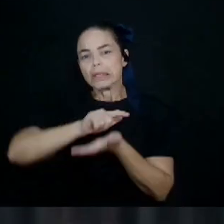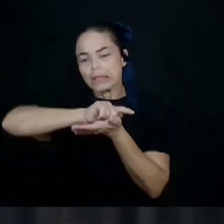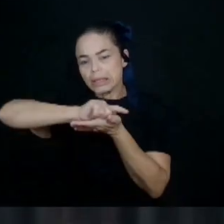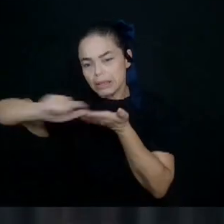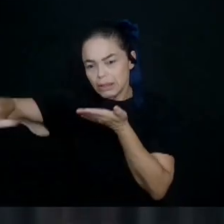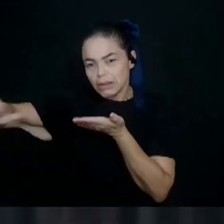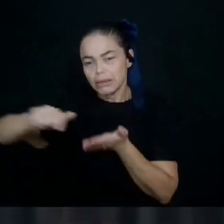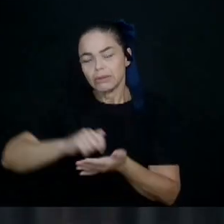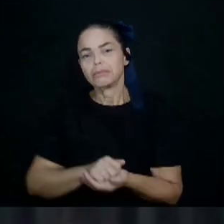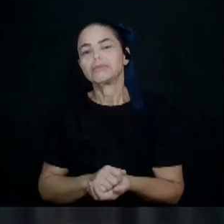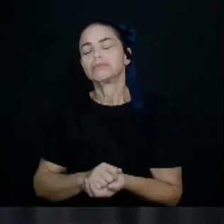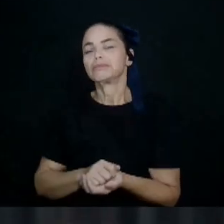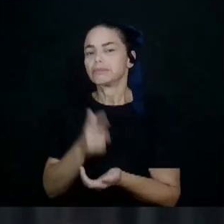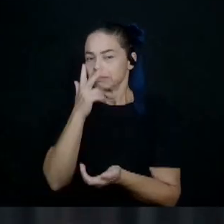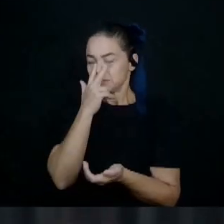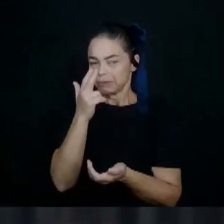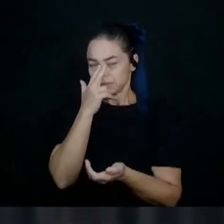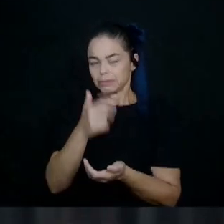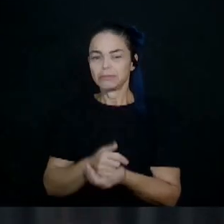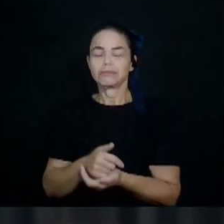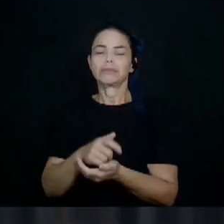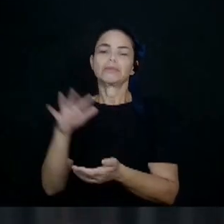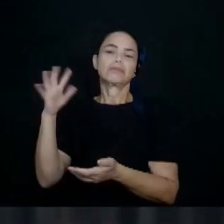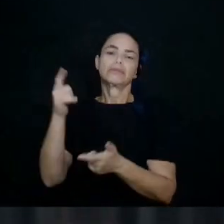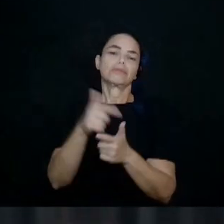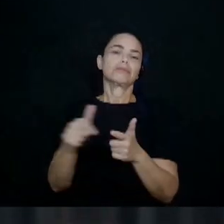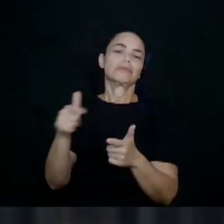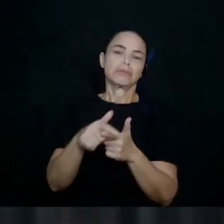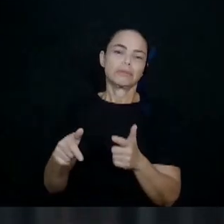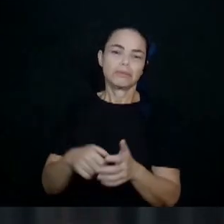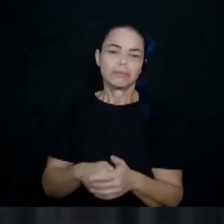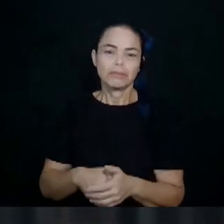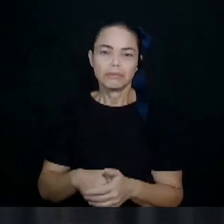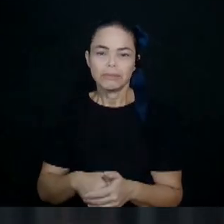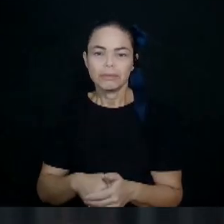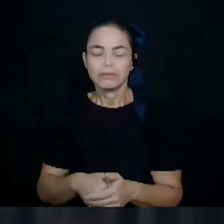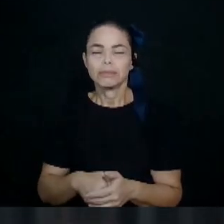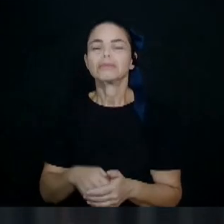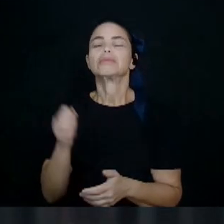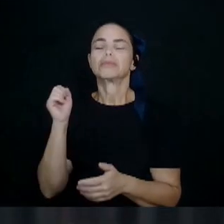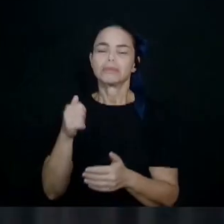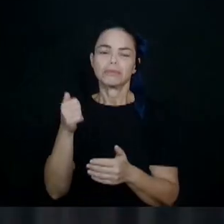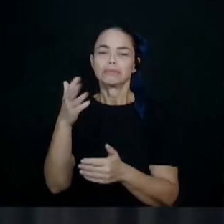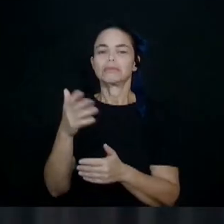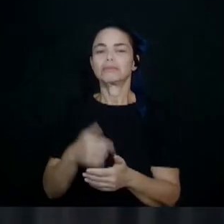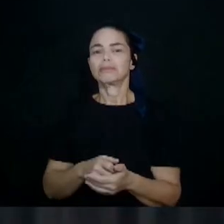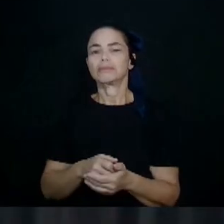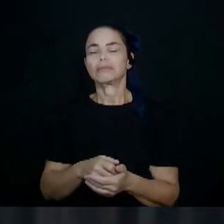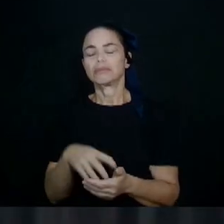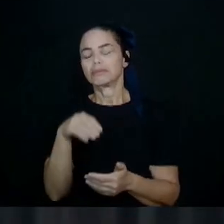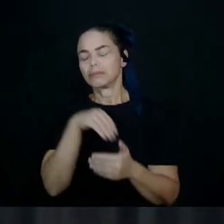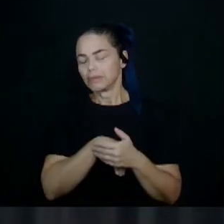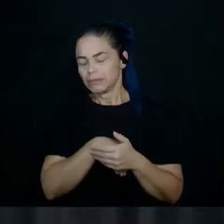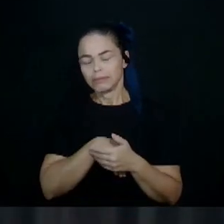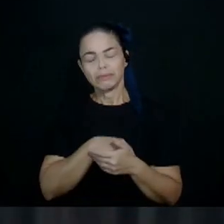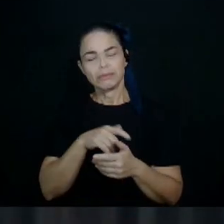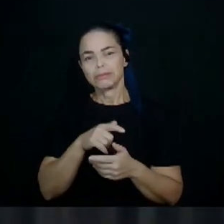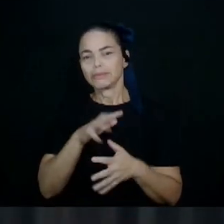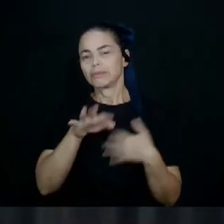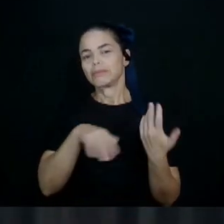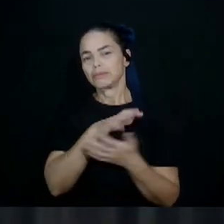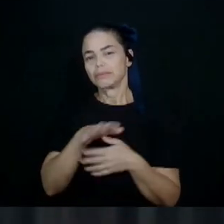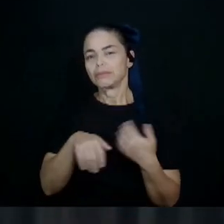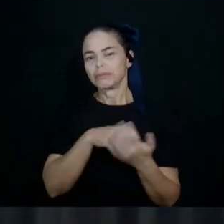embora pareça que, pronto, resolvi o seu problema, externamente e internamente você só está bagunçando mais